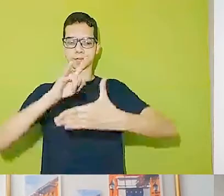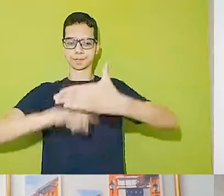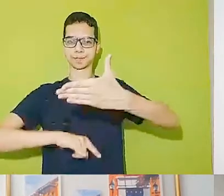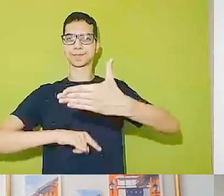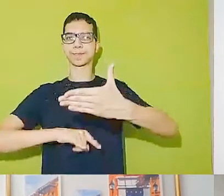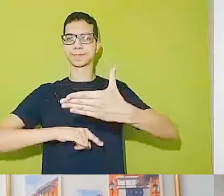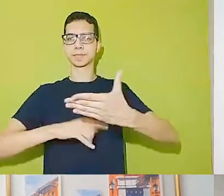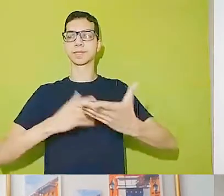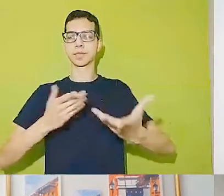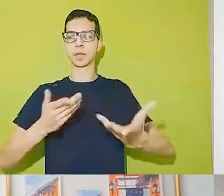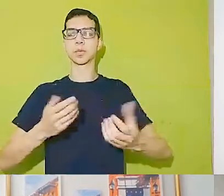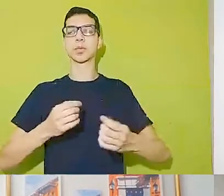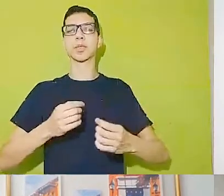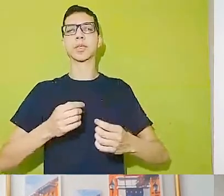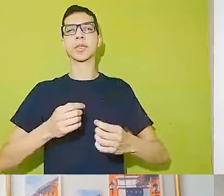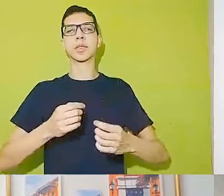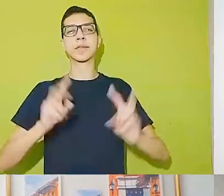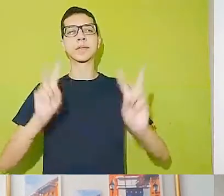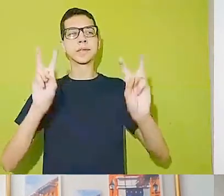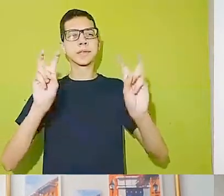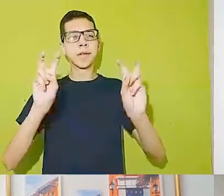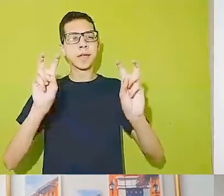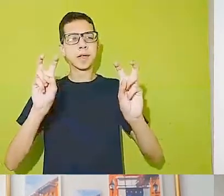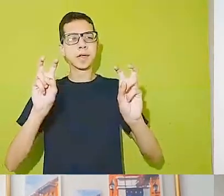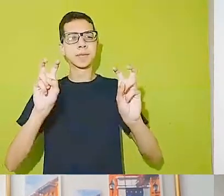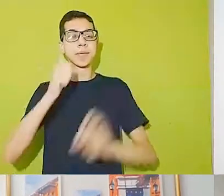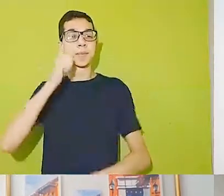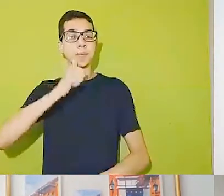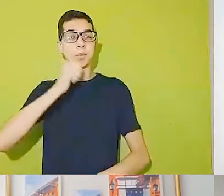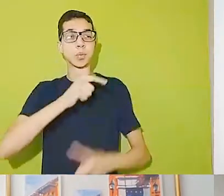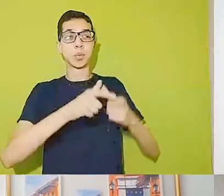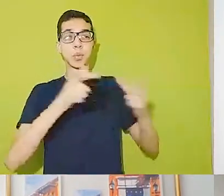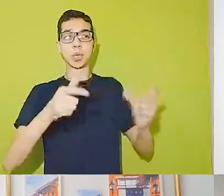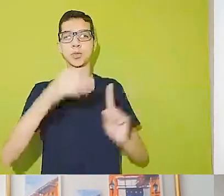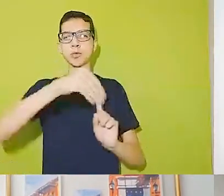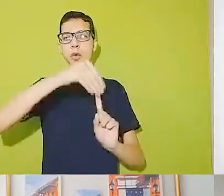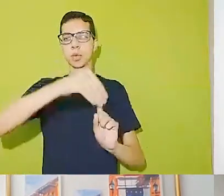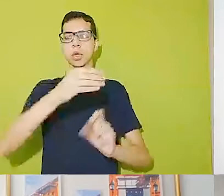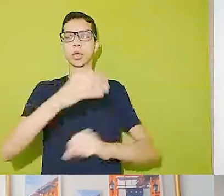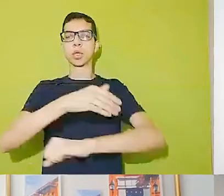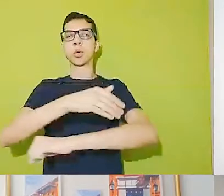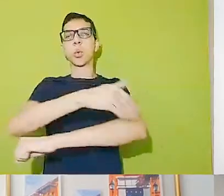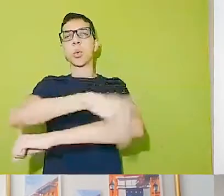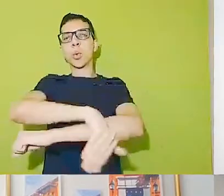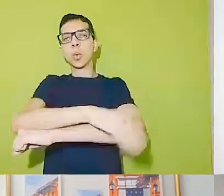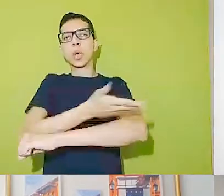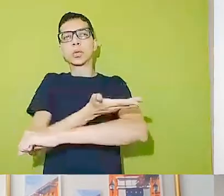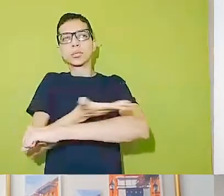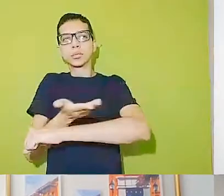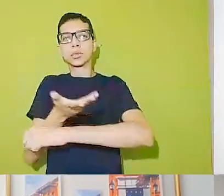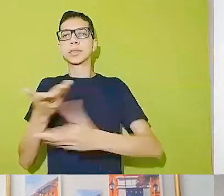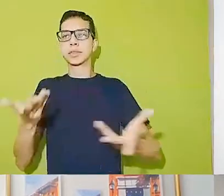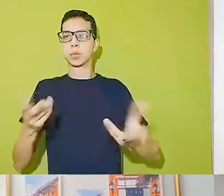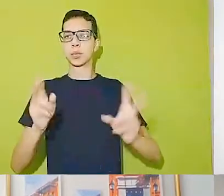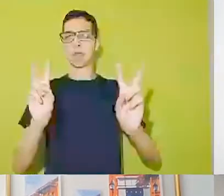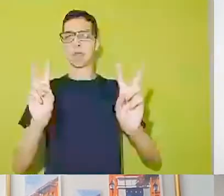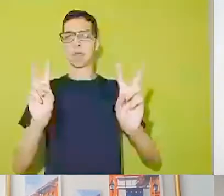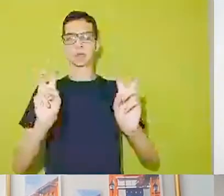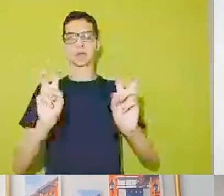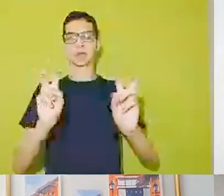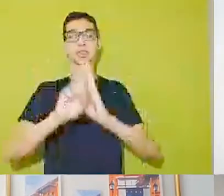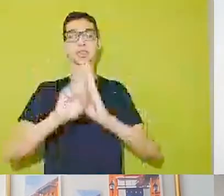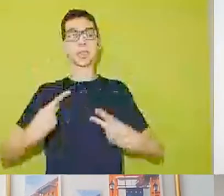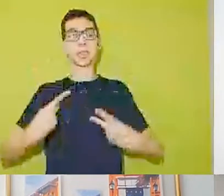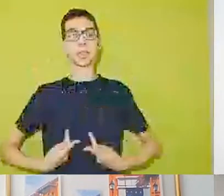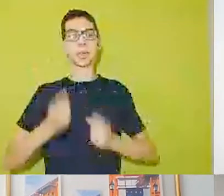específico, né, das mulheres em situação de vulnerabilidade e em situação de rua é um assunto que o Núcleo de Direitos Humanos sempre se preocupou muito e sempre trabalhou muito